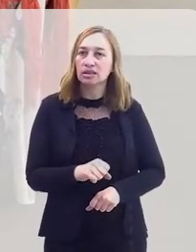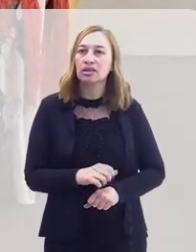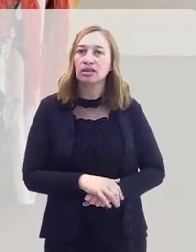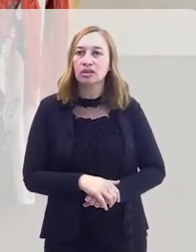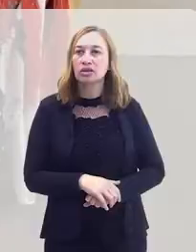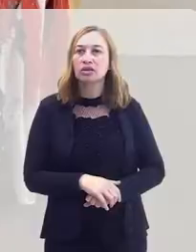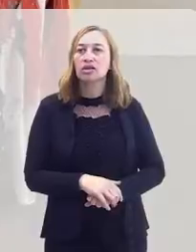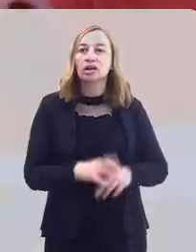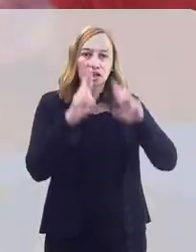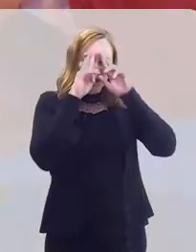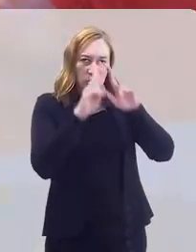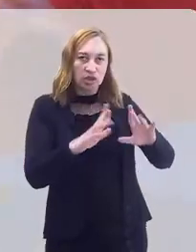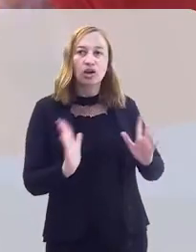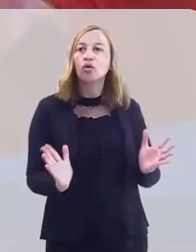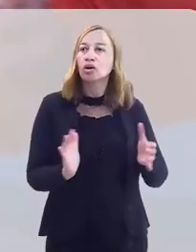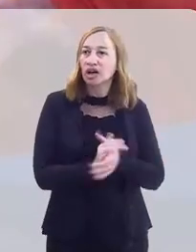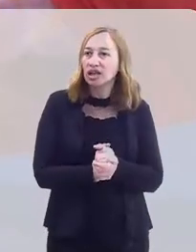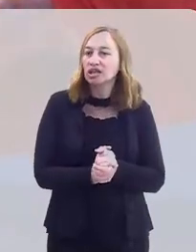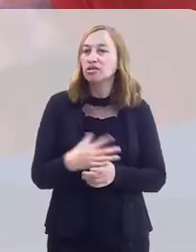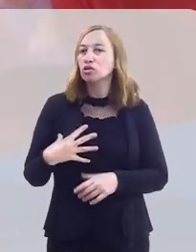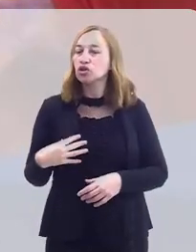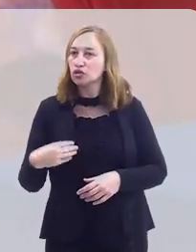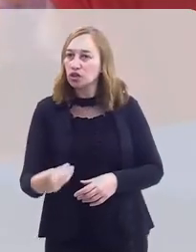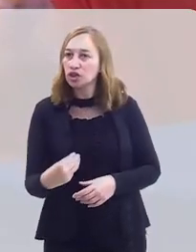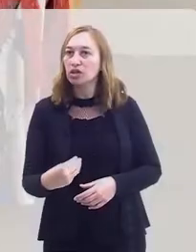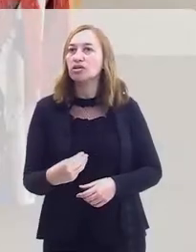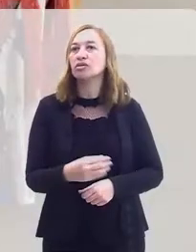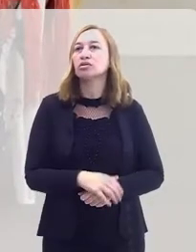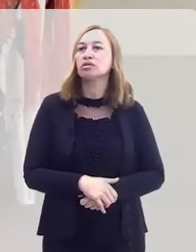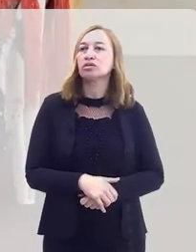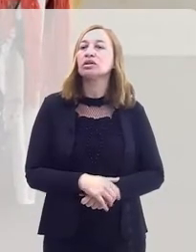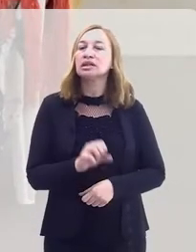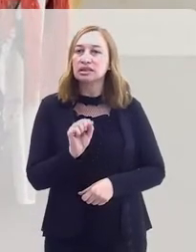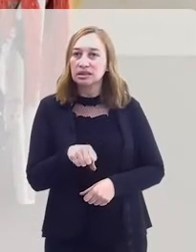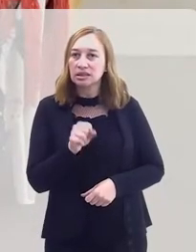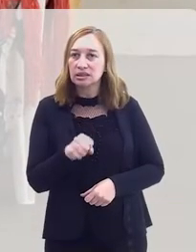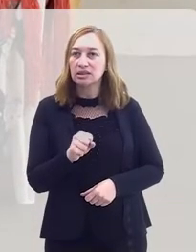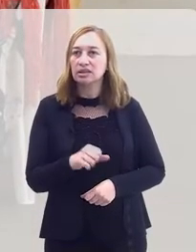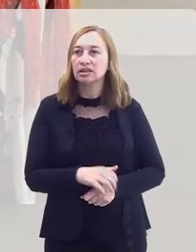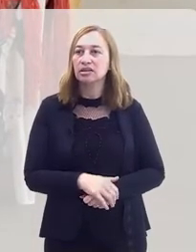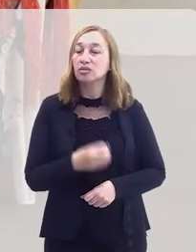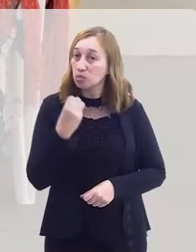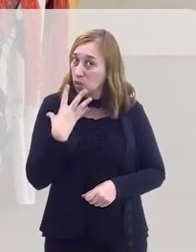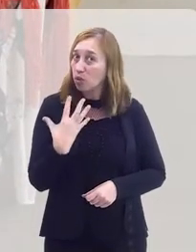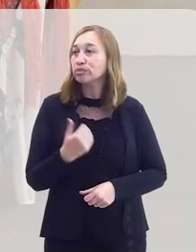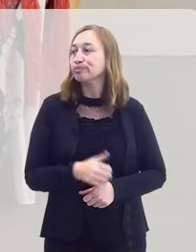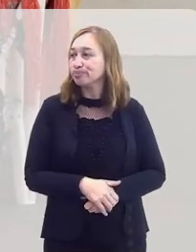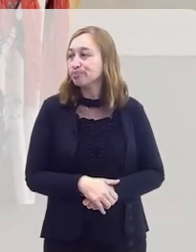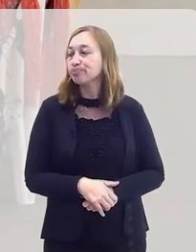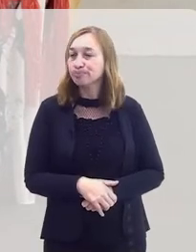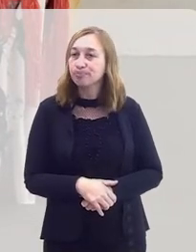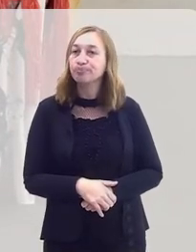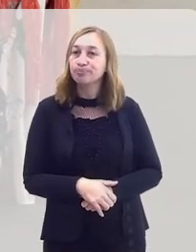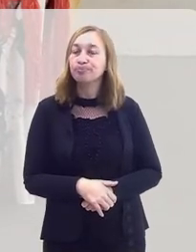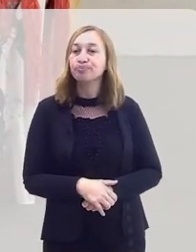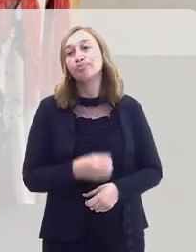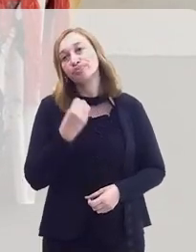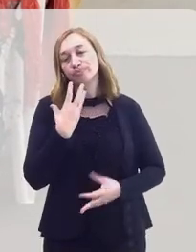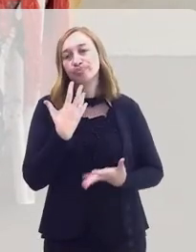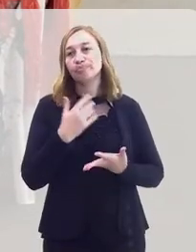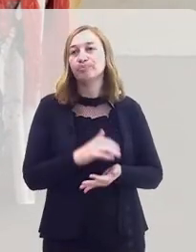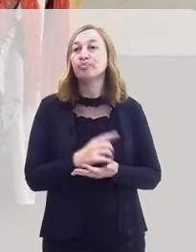Sim, claro. Pela importância do matrimônio. Matrimônio. E dos filhos. Sim, isso mesmo. Muito